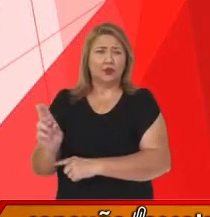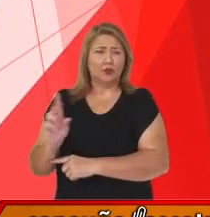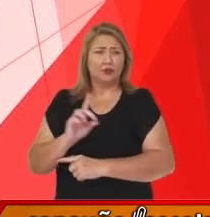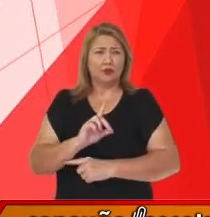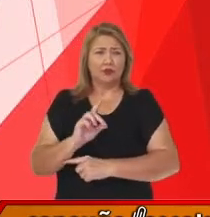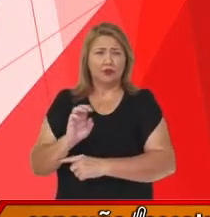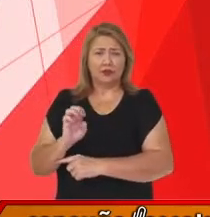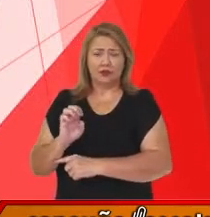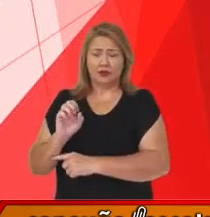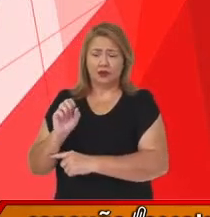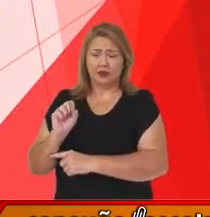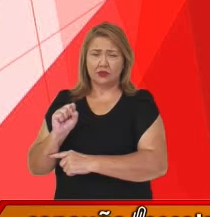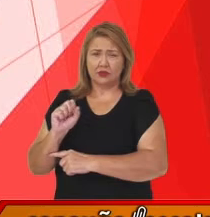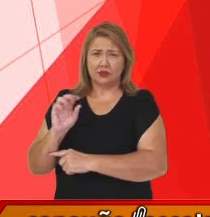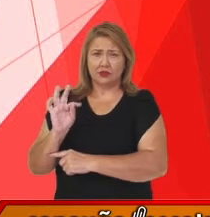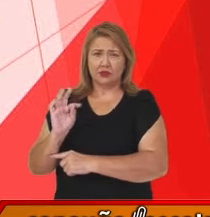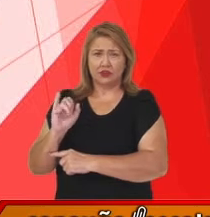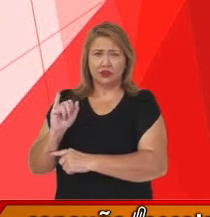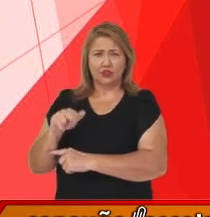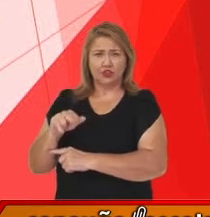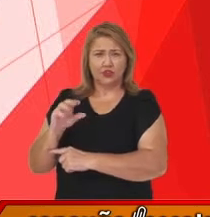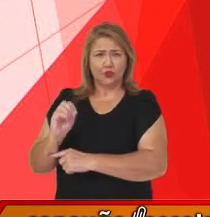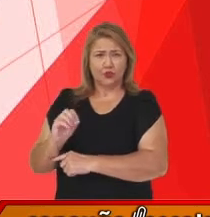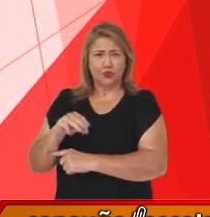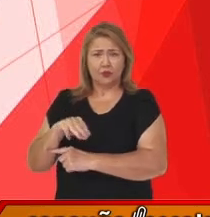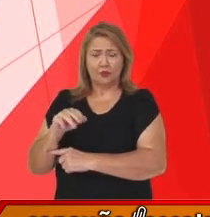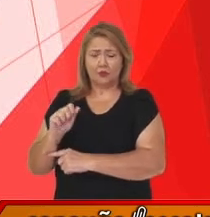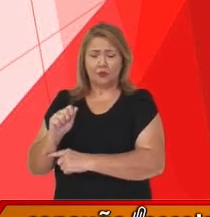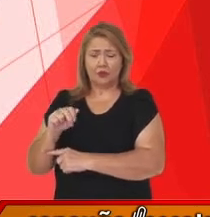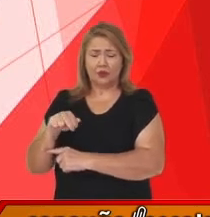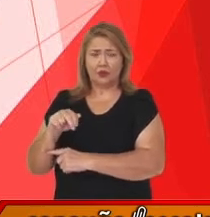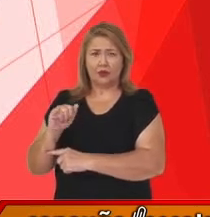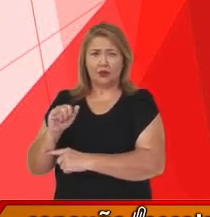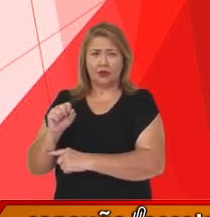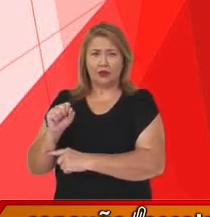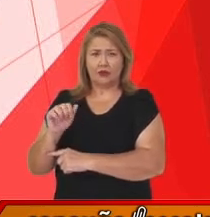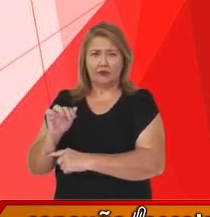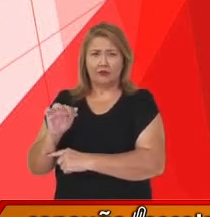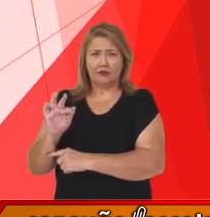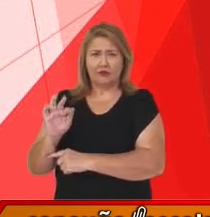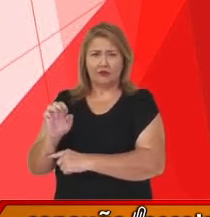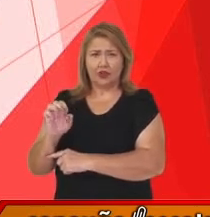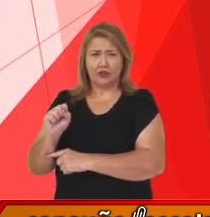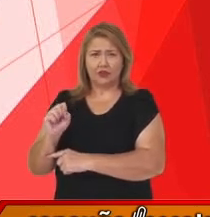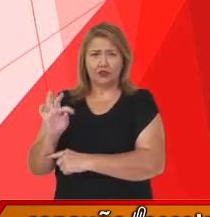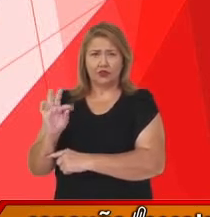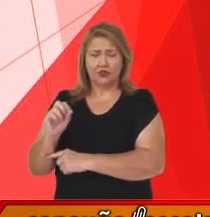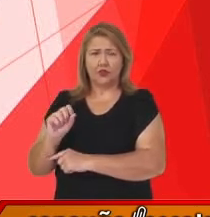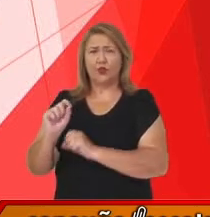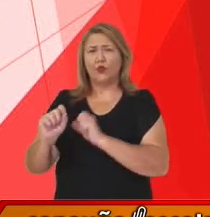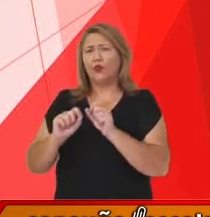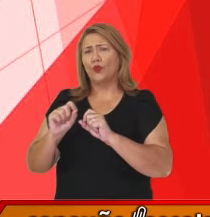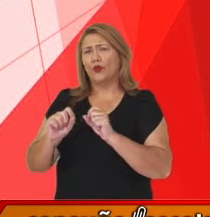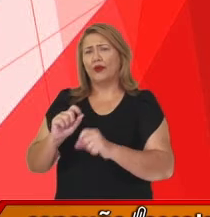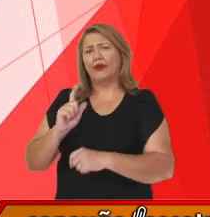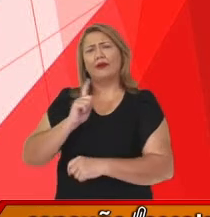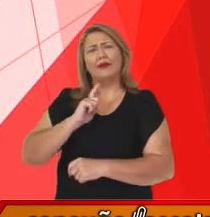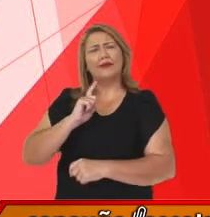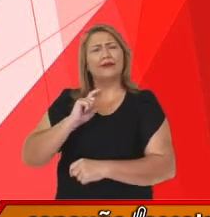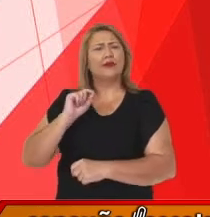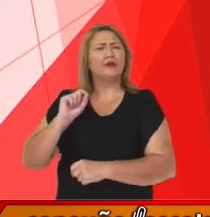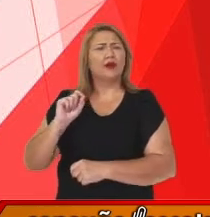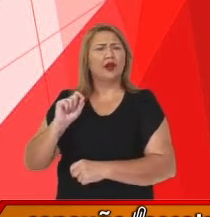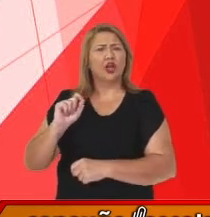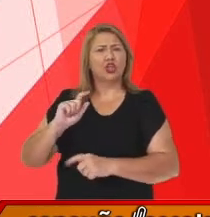estariam predestinados a dominar a América, não somente o território geograficamente